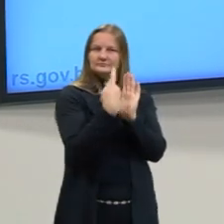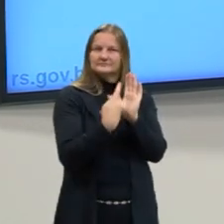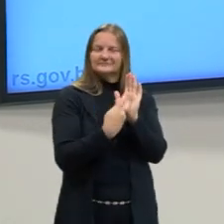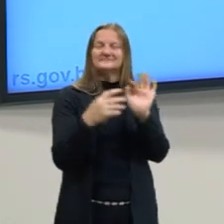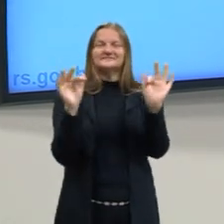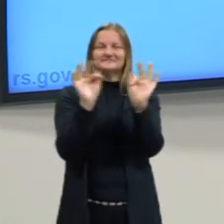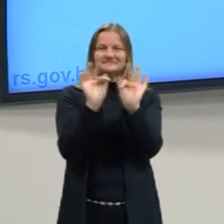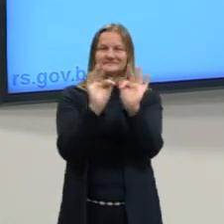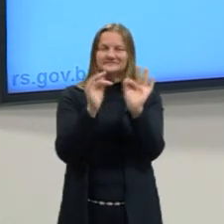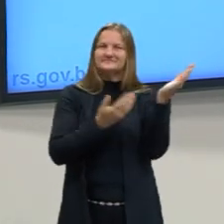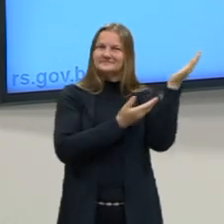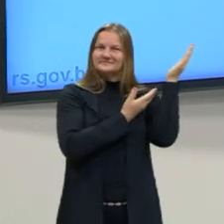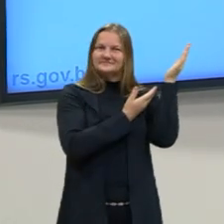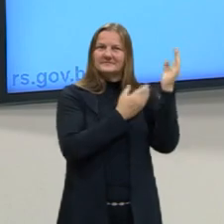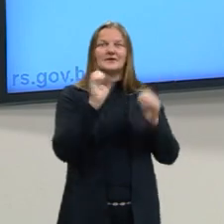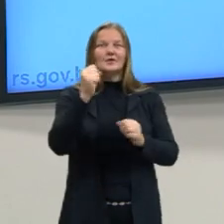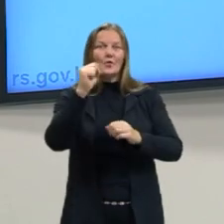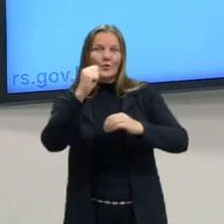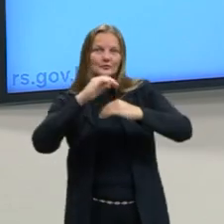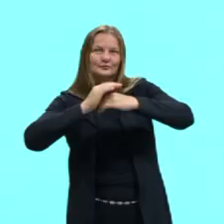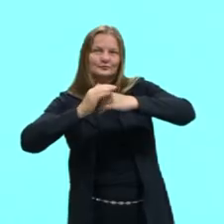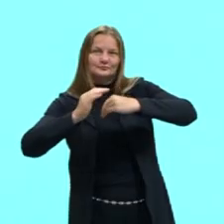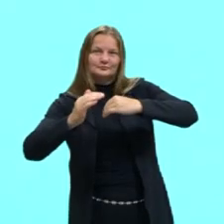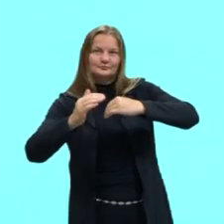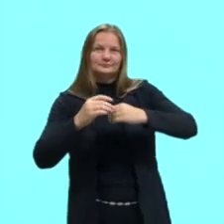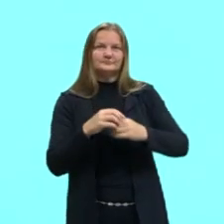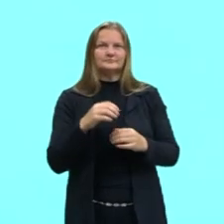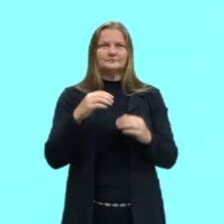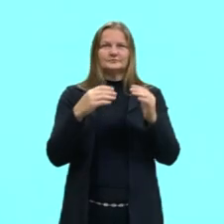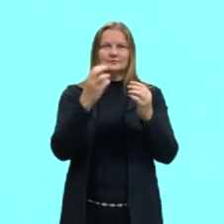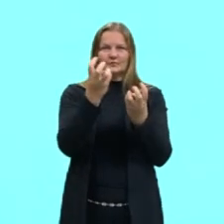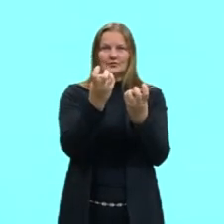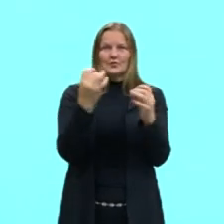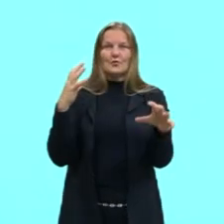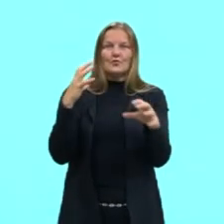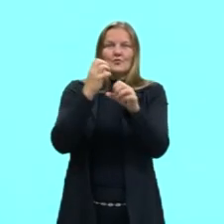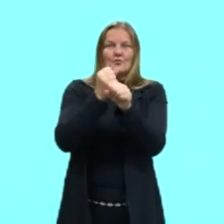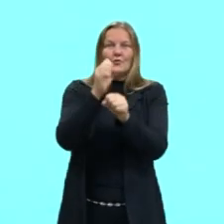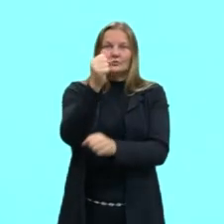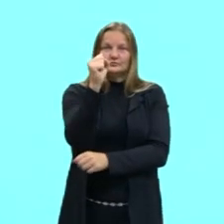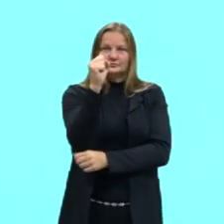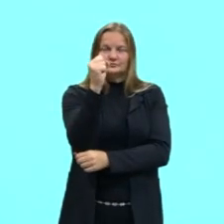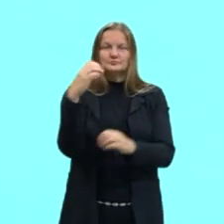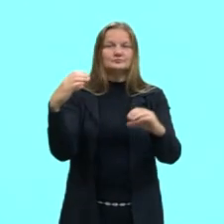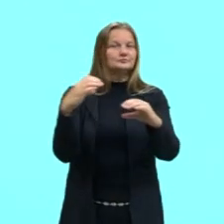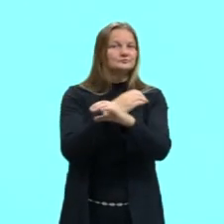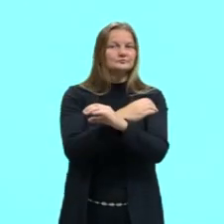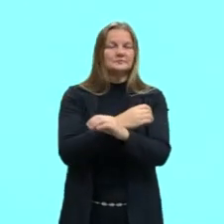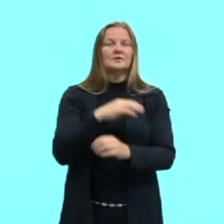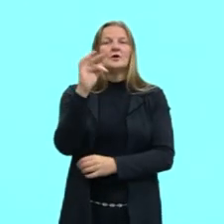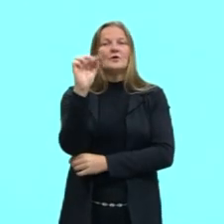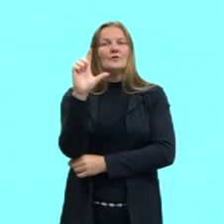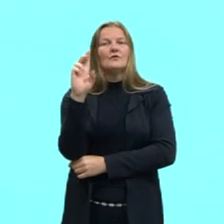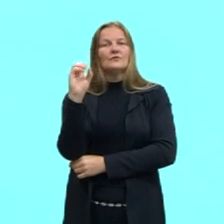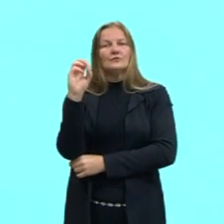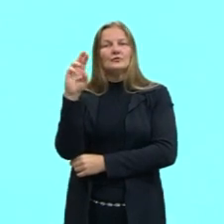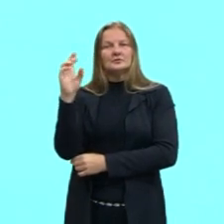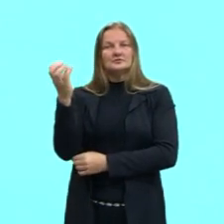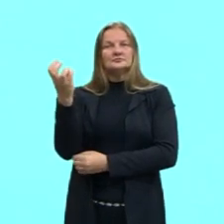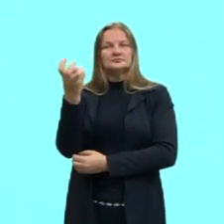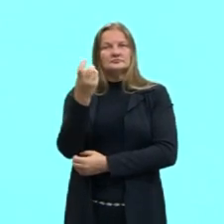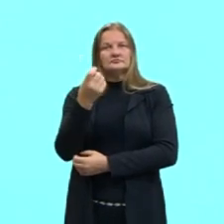entenderem eu tive chamando ele já tem oito a Time Azul um dois três quatro cinco seis sete oito um flui ele tem